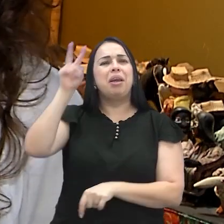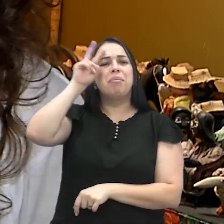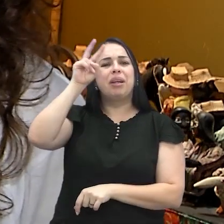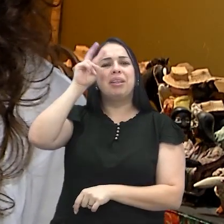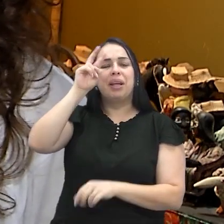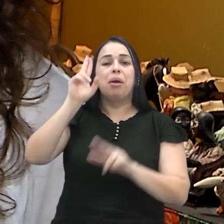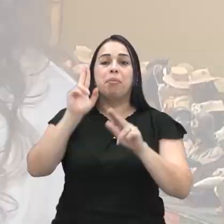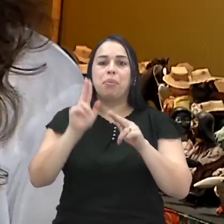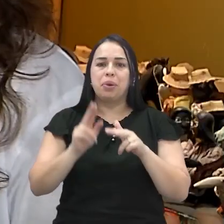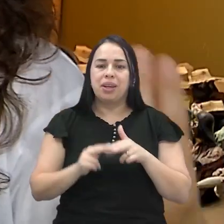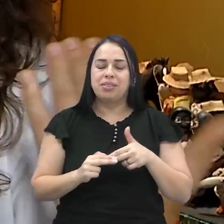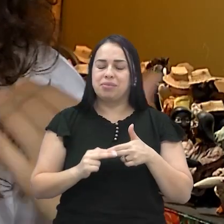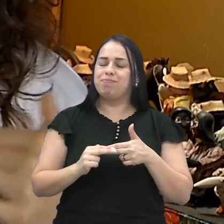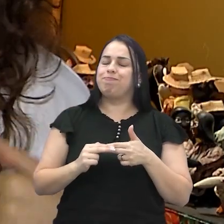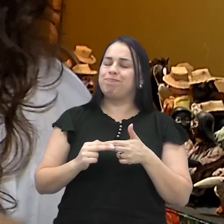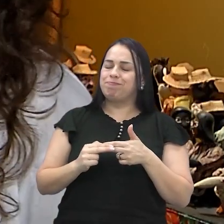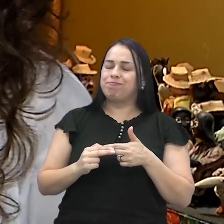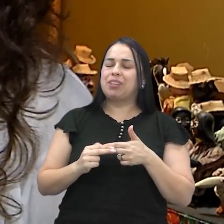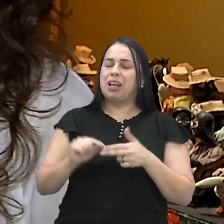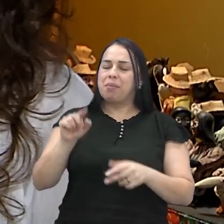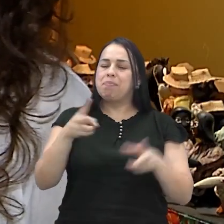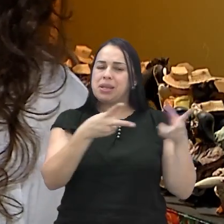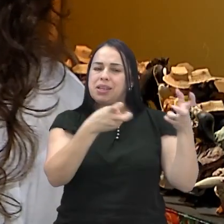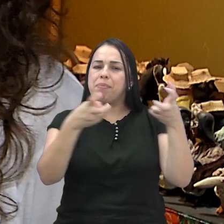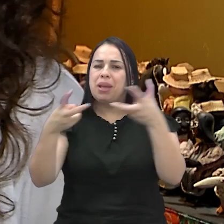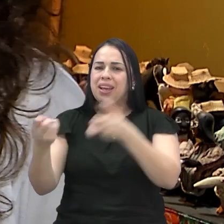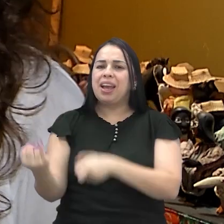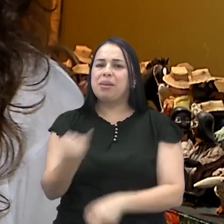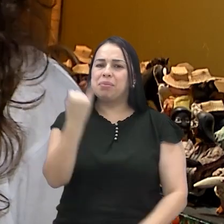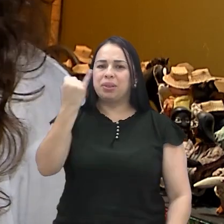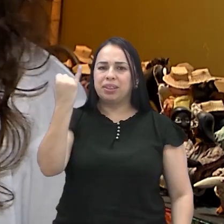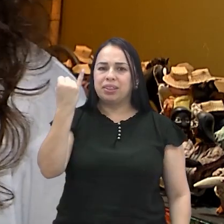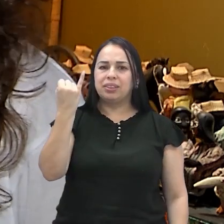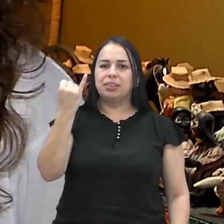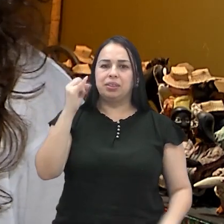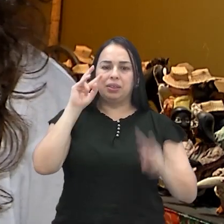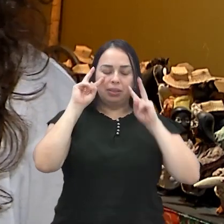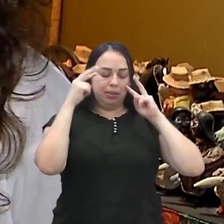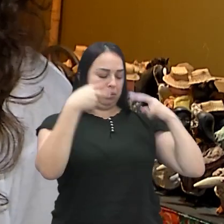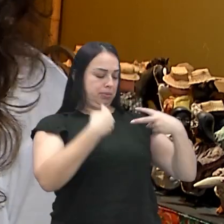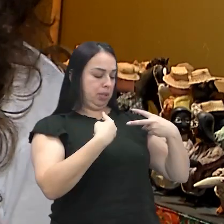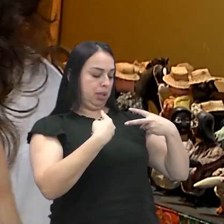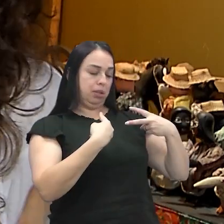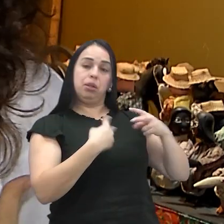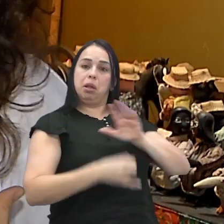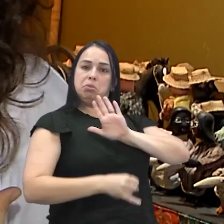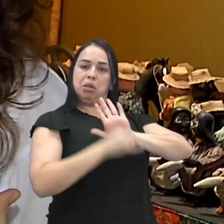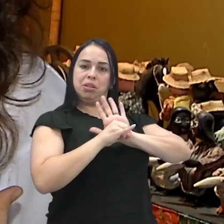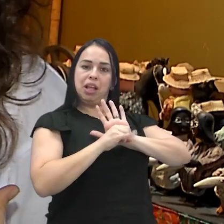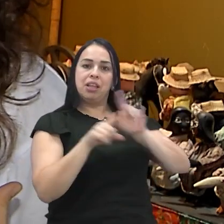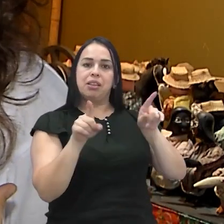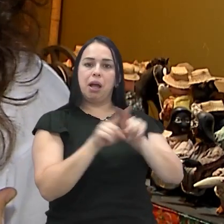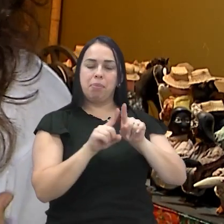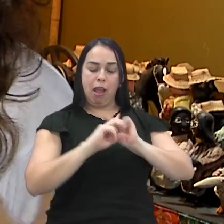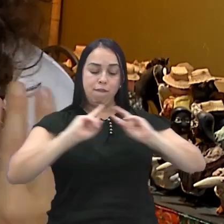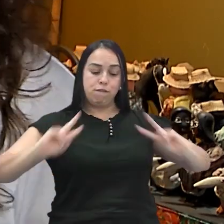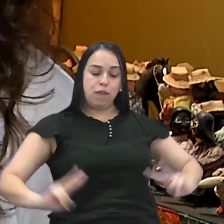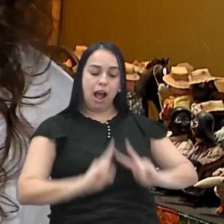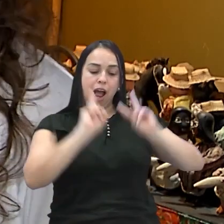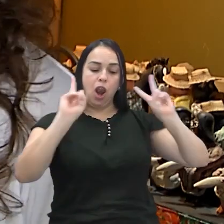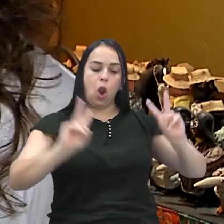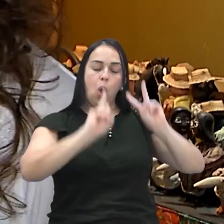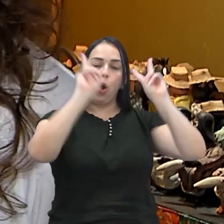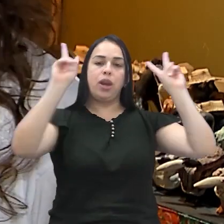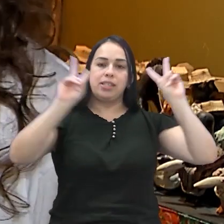sua própria memória. Então, a partir desse reconhecimento dessa importância, existe também o reconhecimento da própria identidade